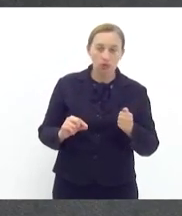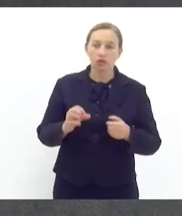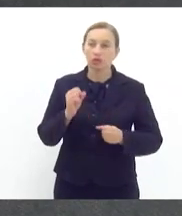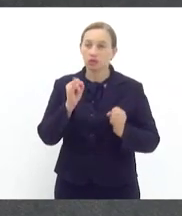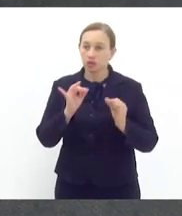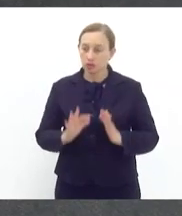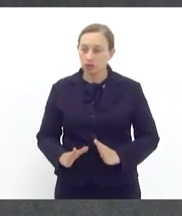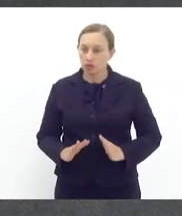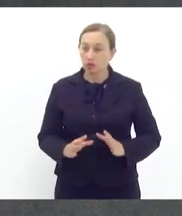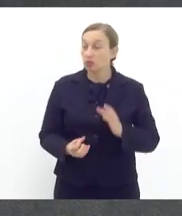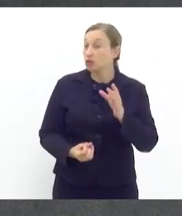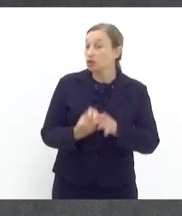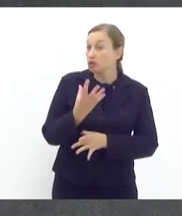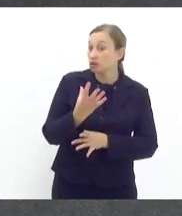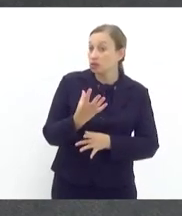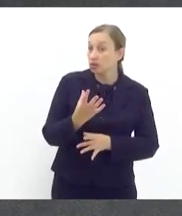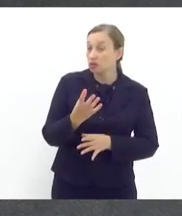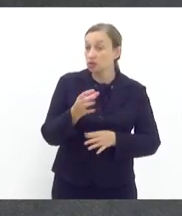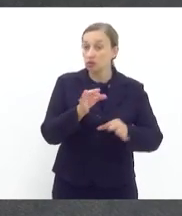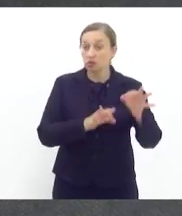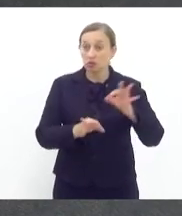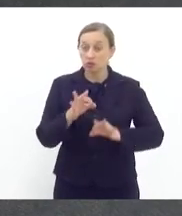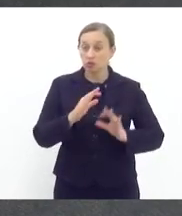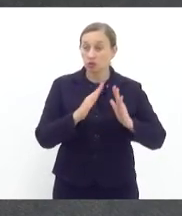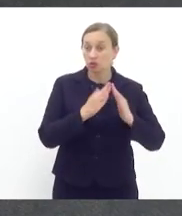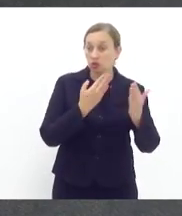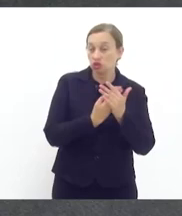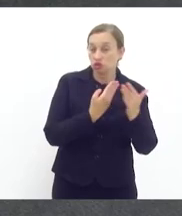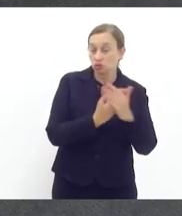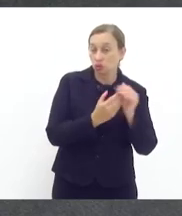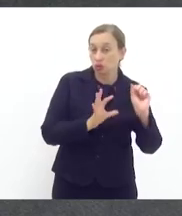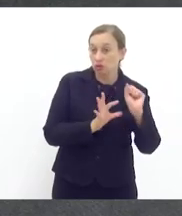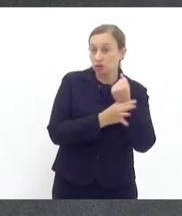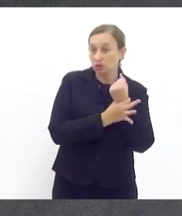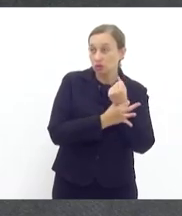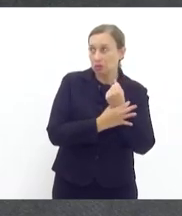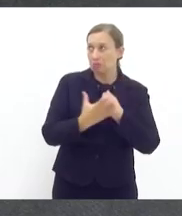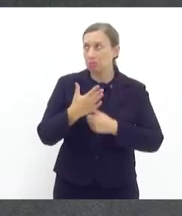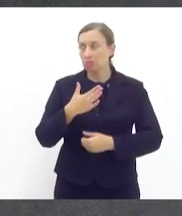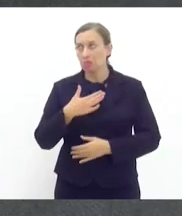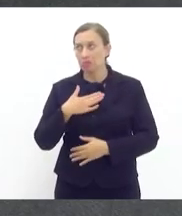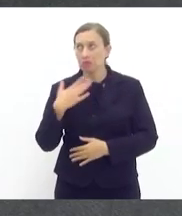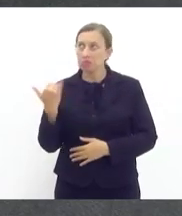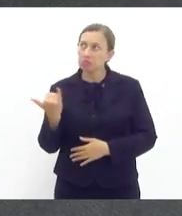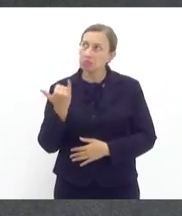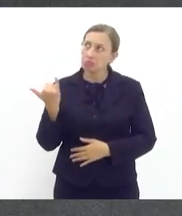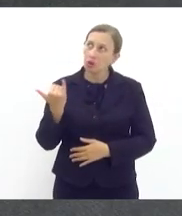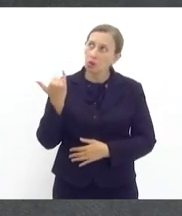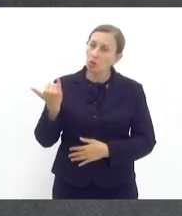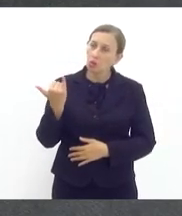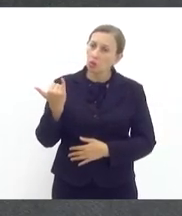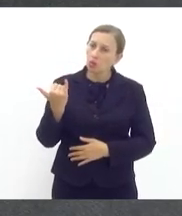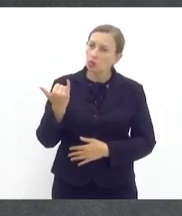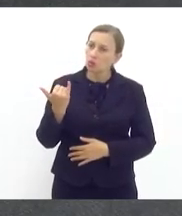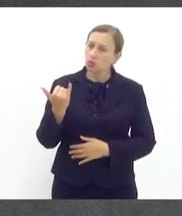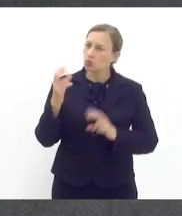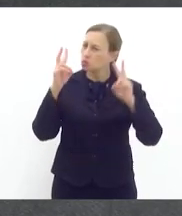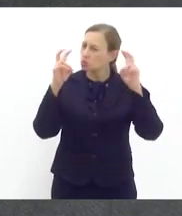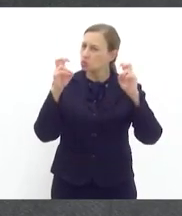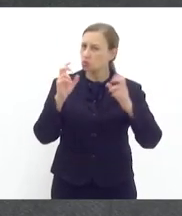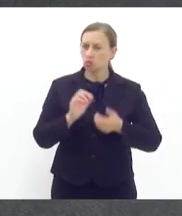seguinte criação do programa escola segura para mim me importa esse título